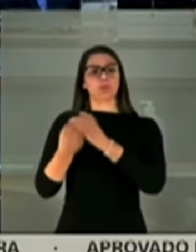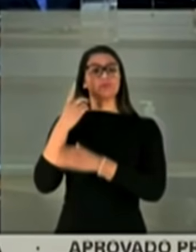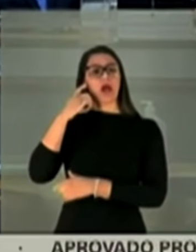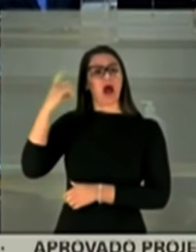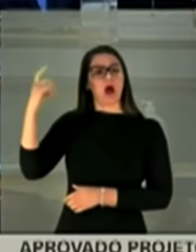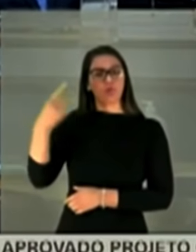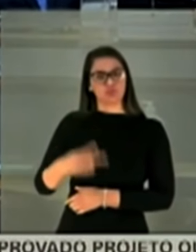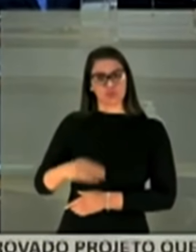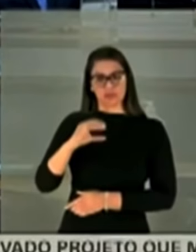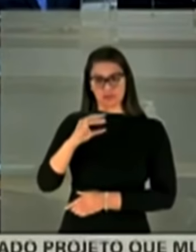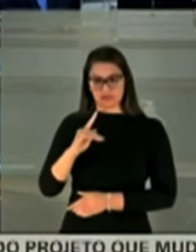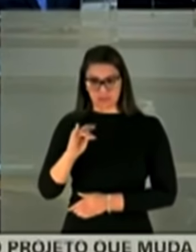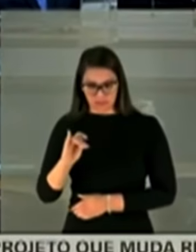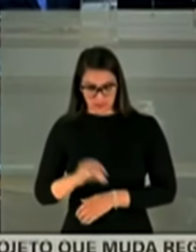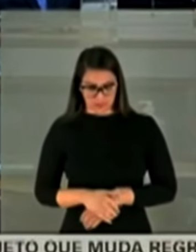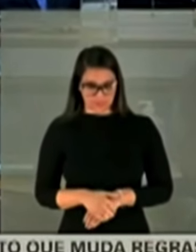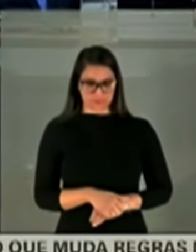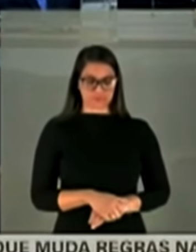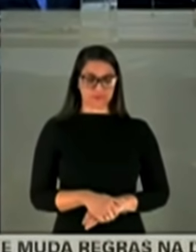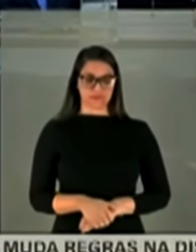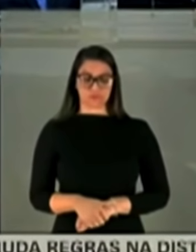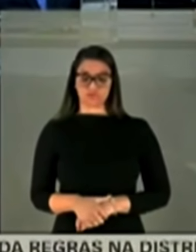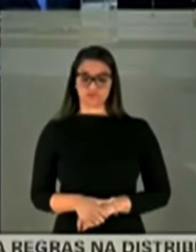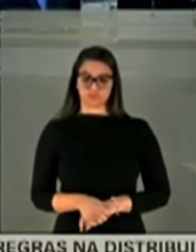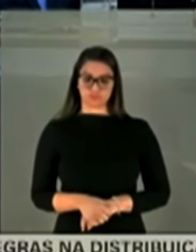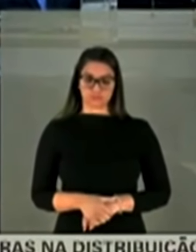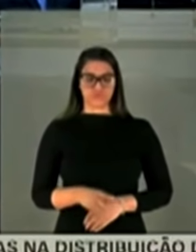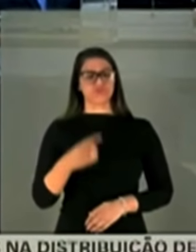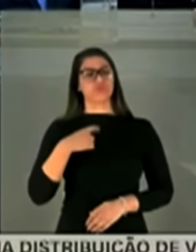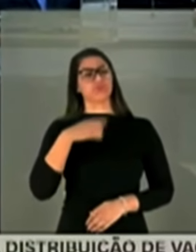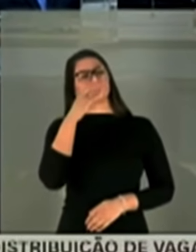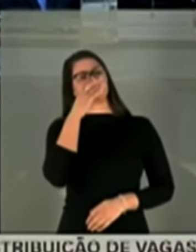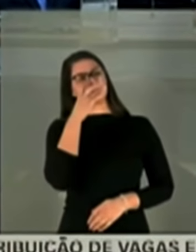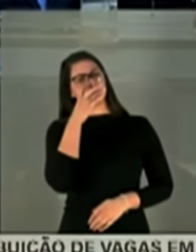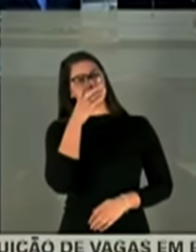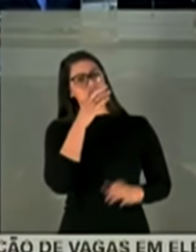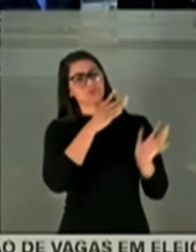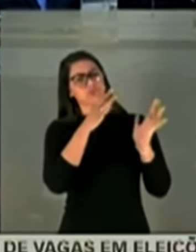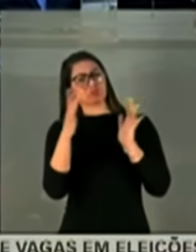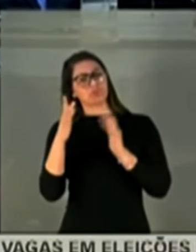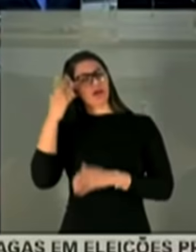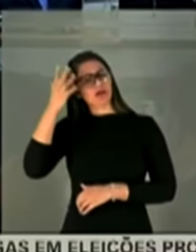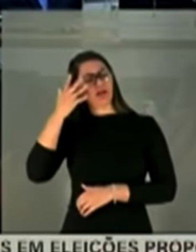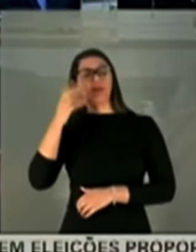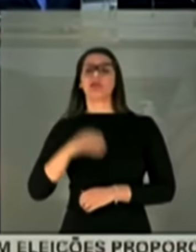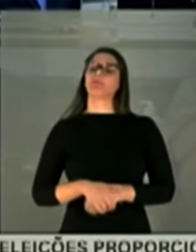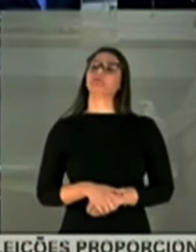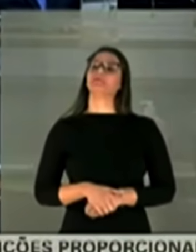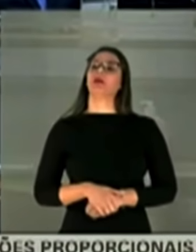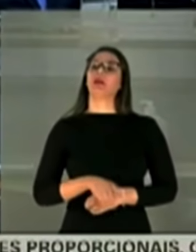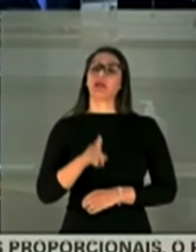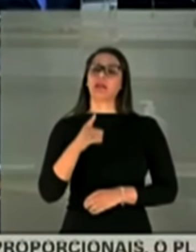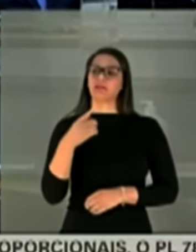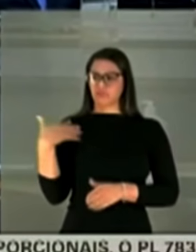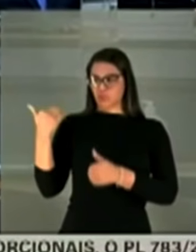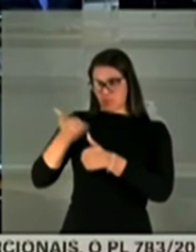aqui na comissão? Excelência, eu estava assistindo a oitiva dele aqui, vou ser bem sério para o senhor. Quando ele estava aqui no meu lugar